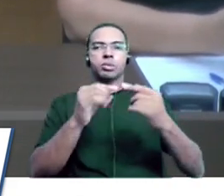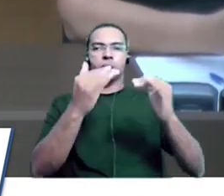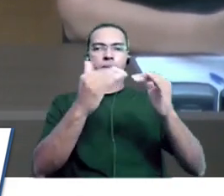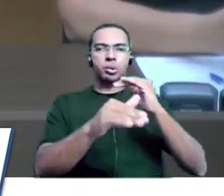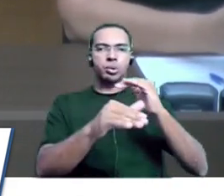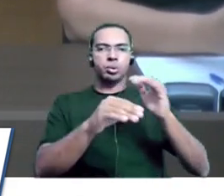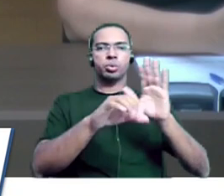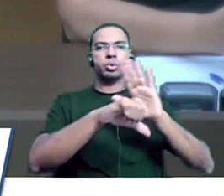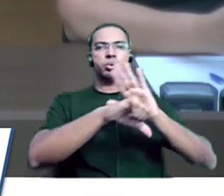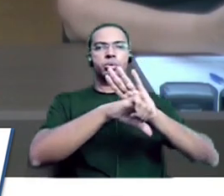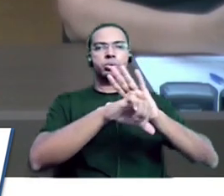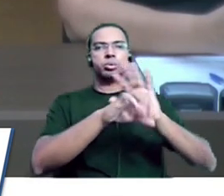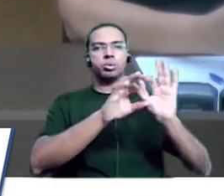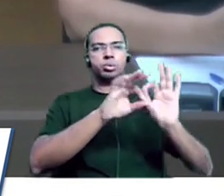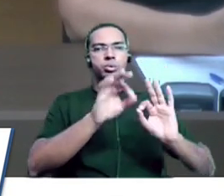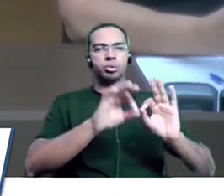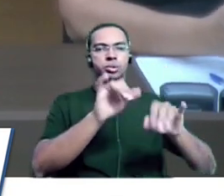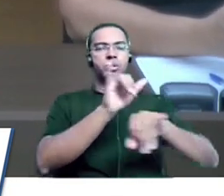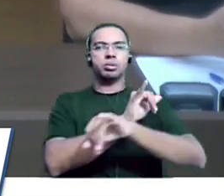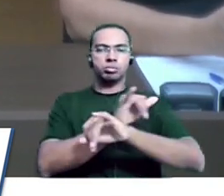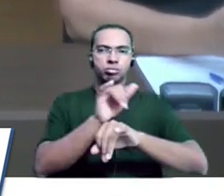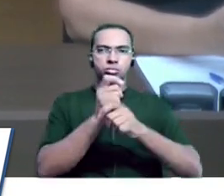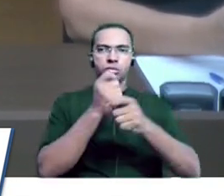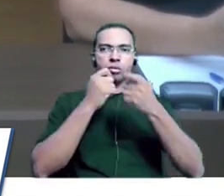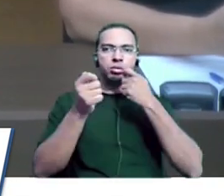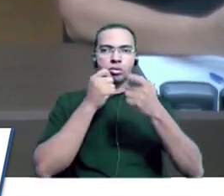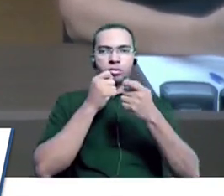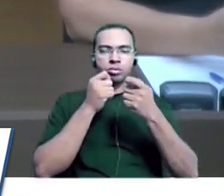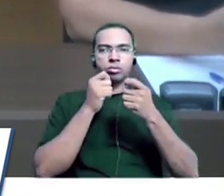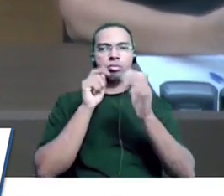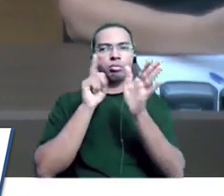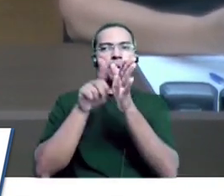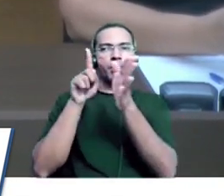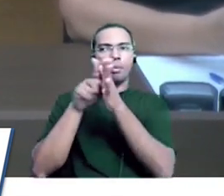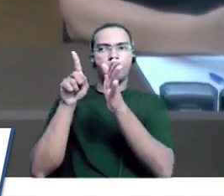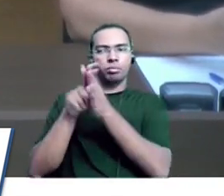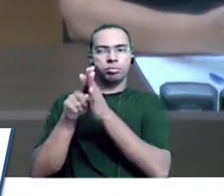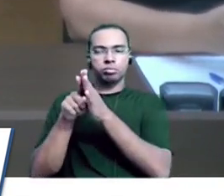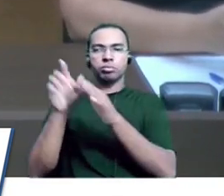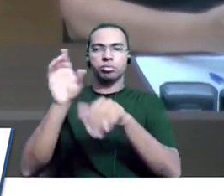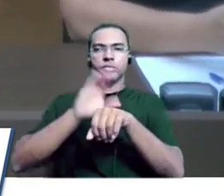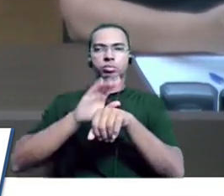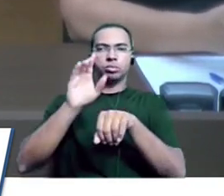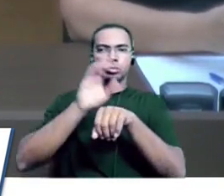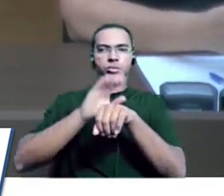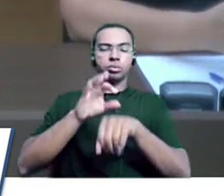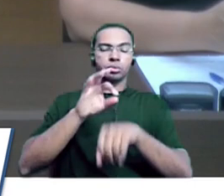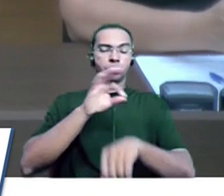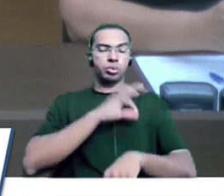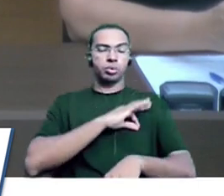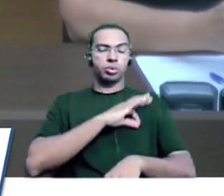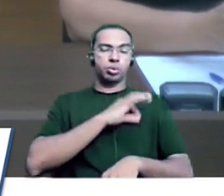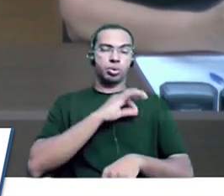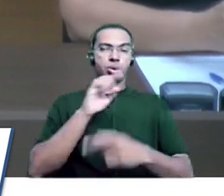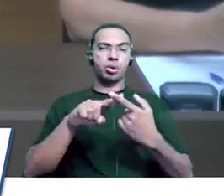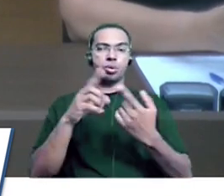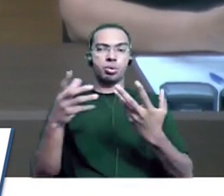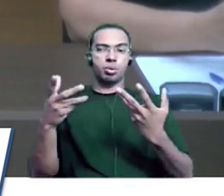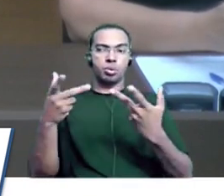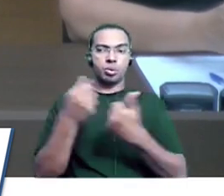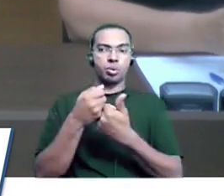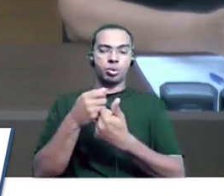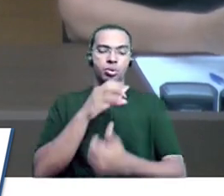organizado, técnicas de entrevista e interrogatório, cursos de polícia e aperfeiçoamento para